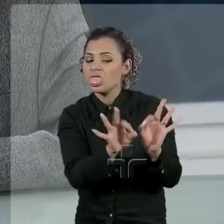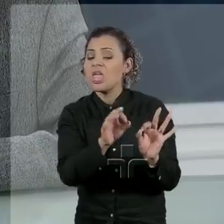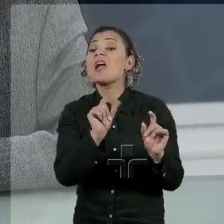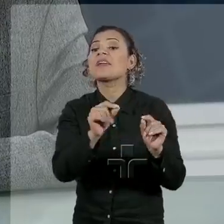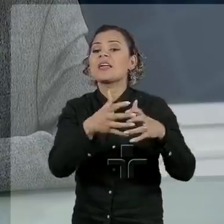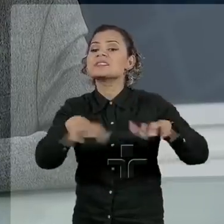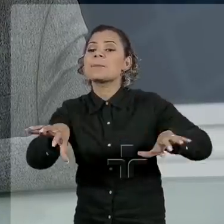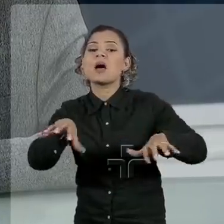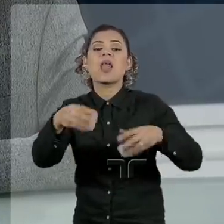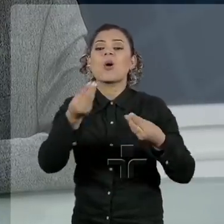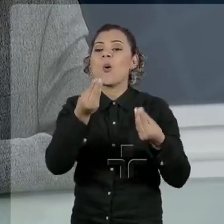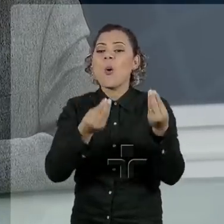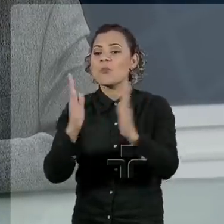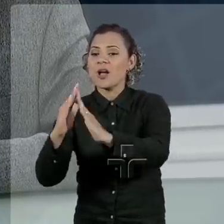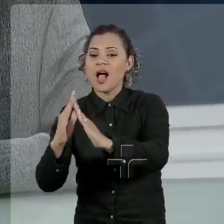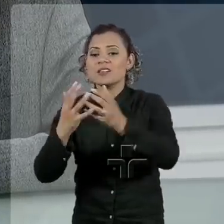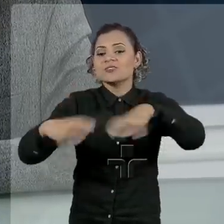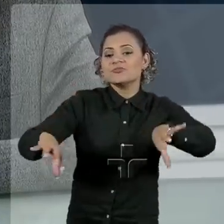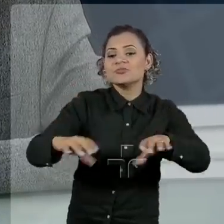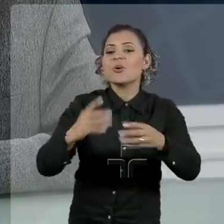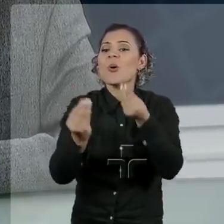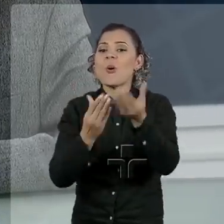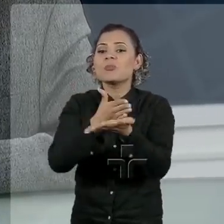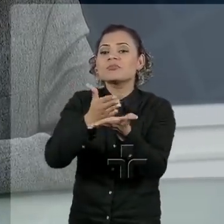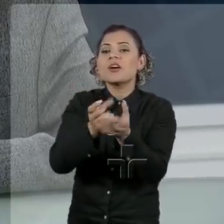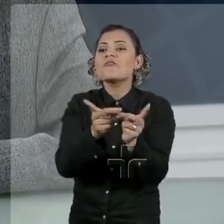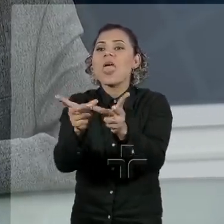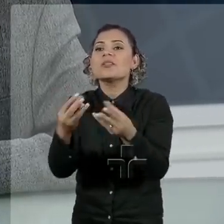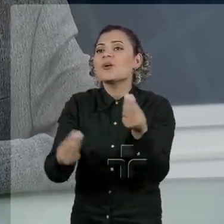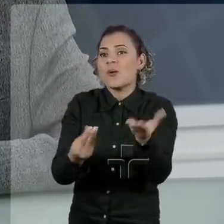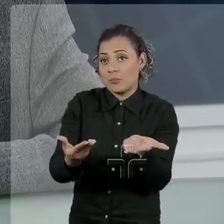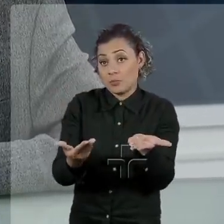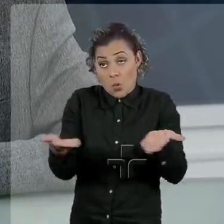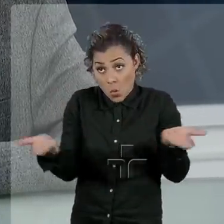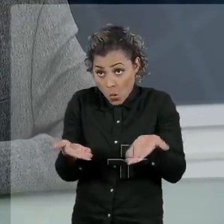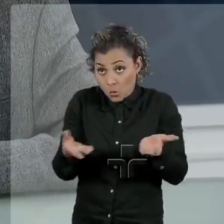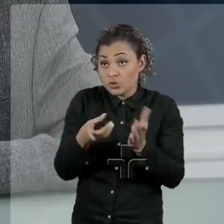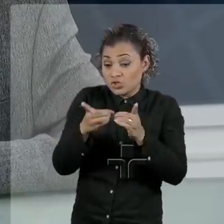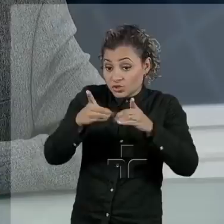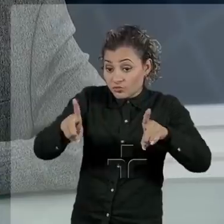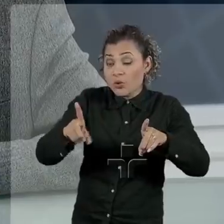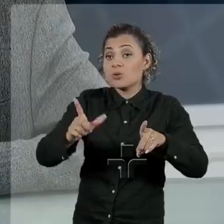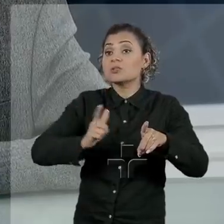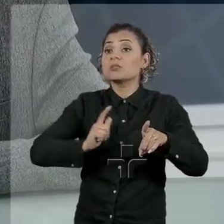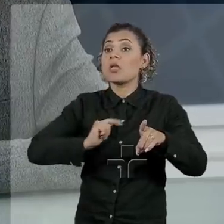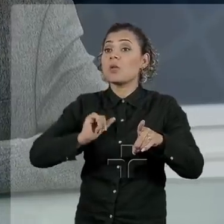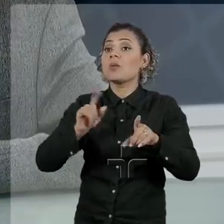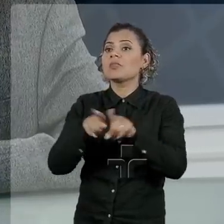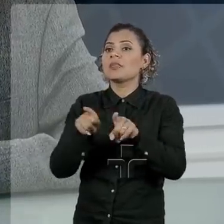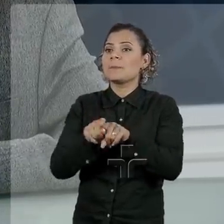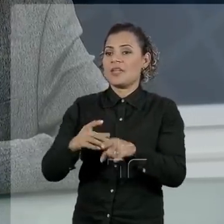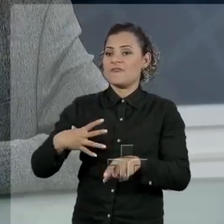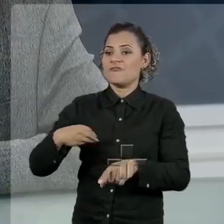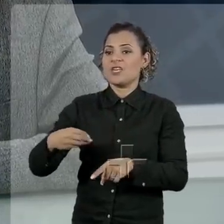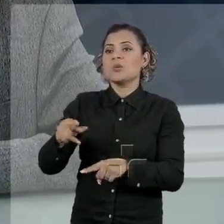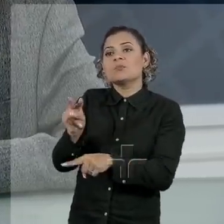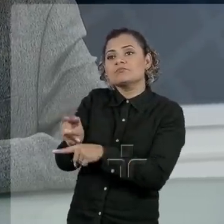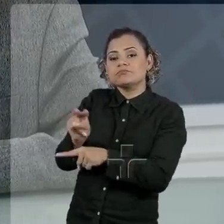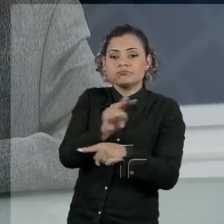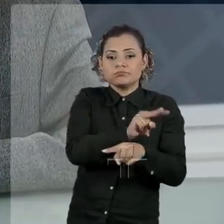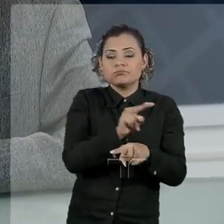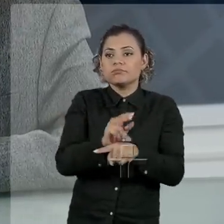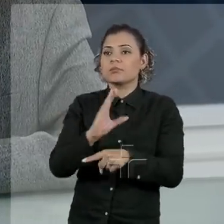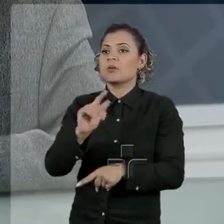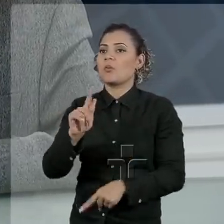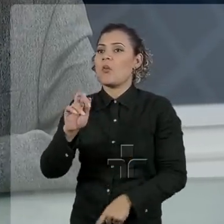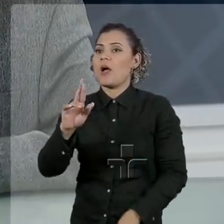fica com o quê, né? E, por exemplo, hoje tem divórcios de guarda compartilhada, que também é um sistema meio novo